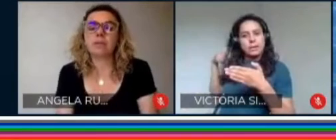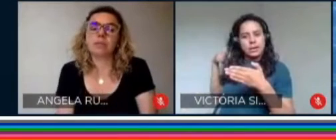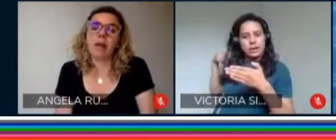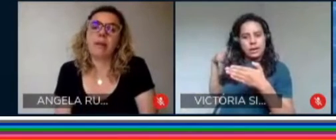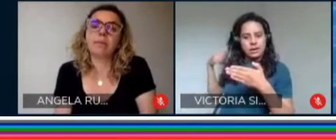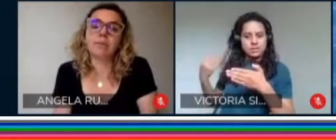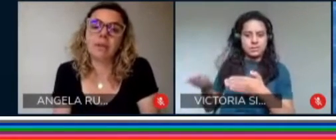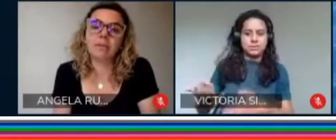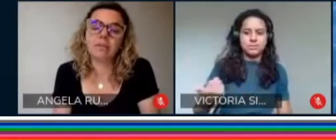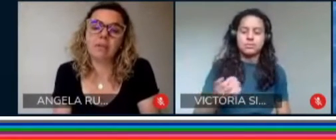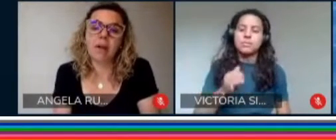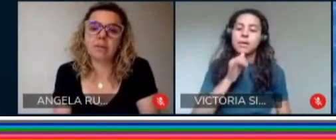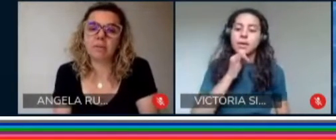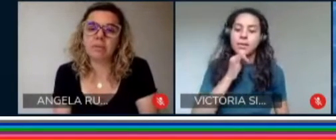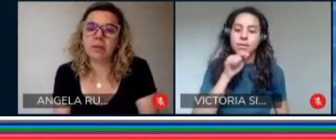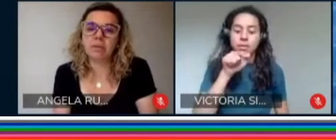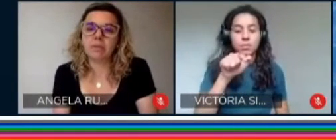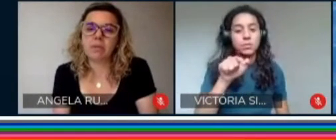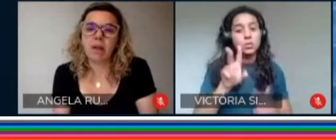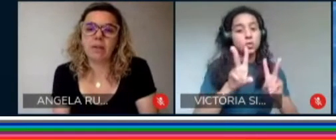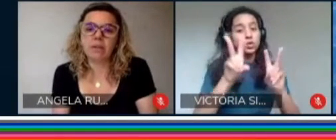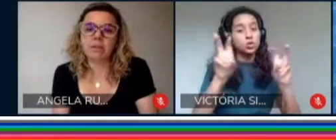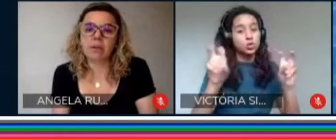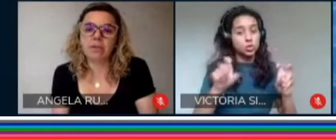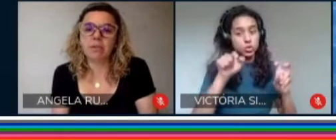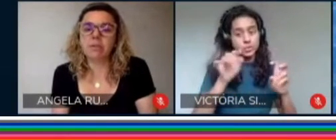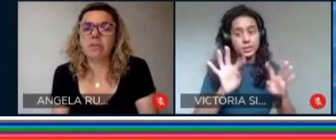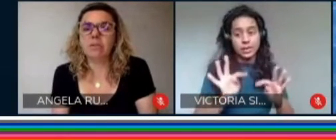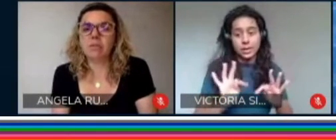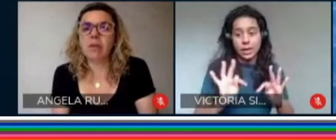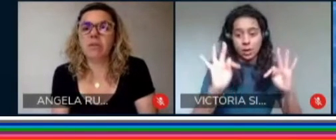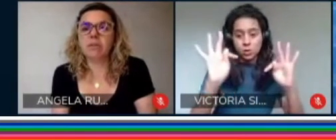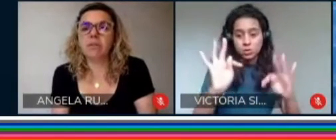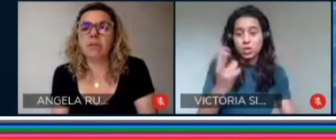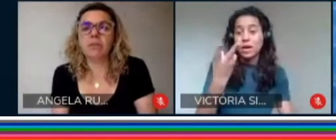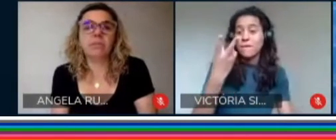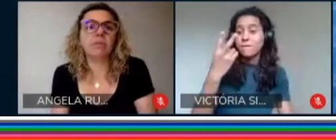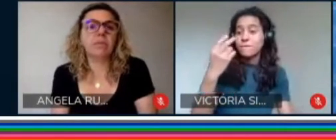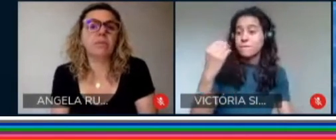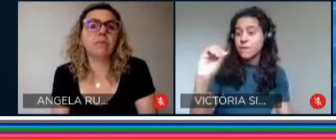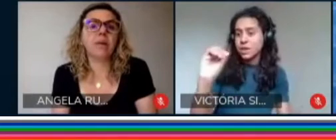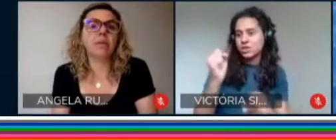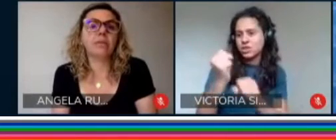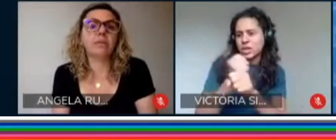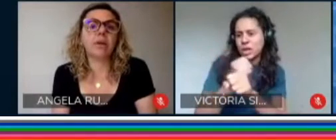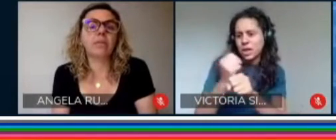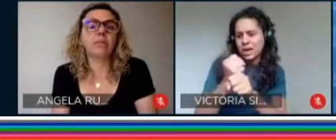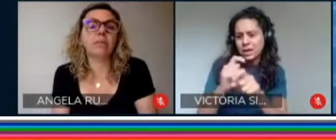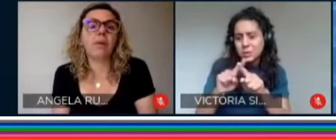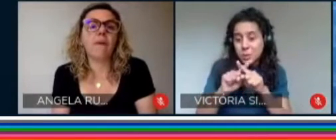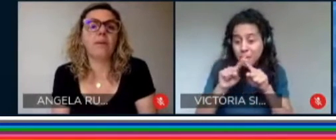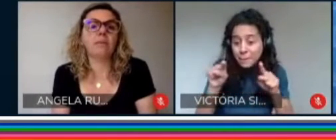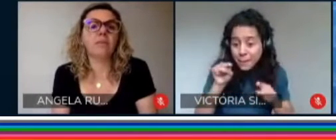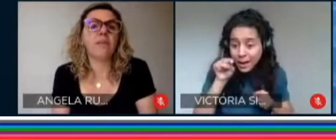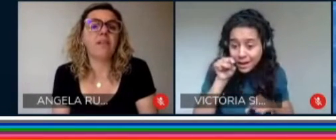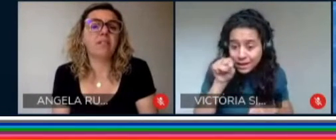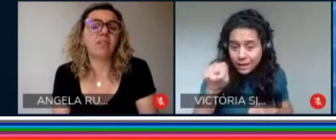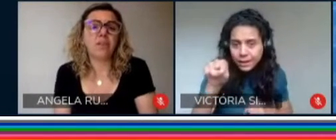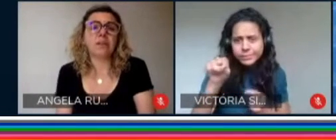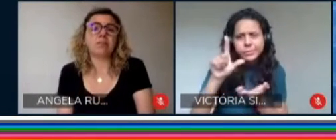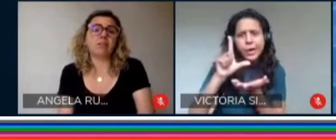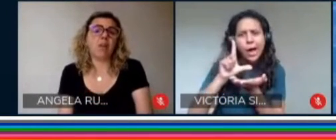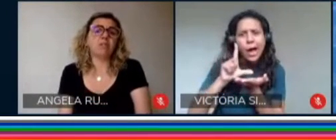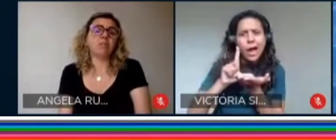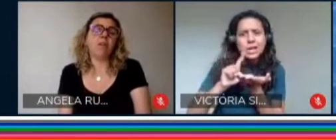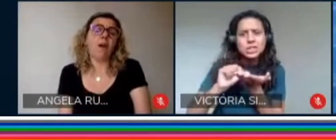nos próximos 20 anos, mas esse artigo já tem um tempo, né? Então, quer dizer, ele vai conversar exatamente